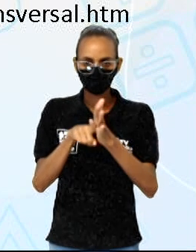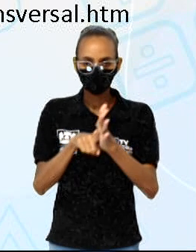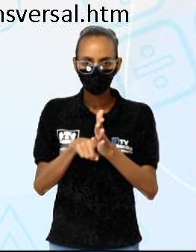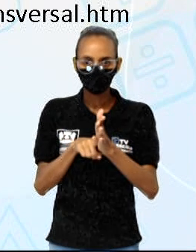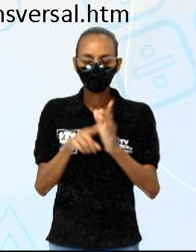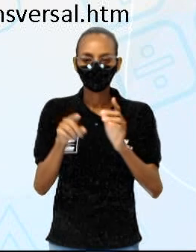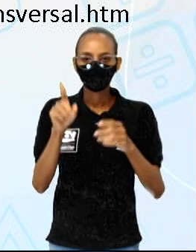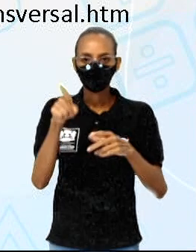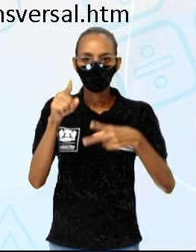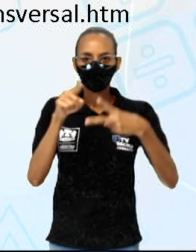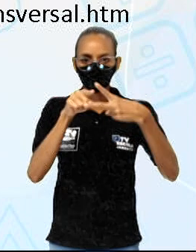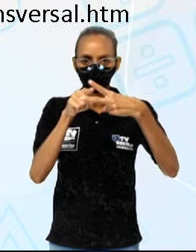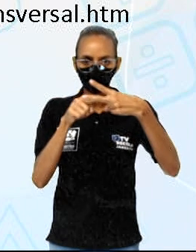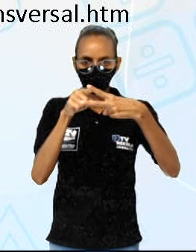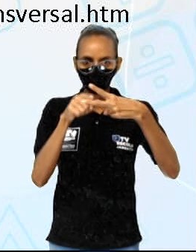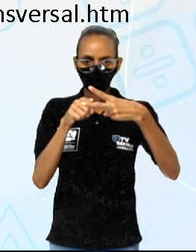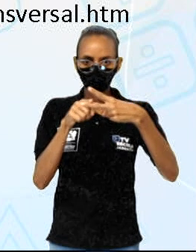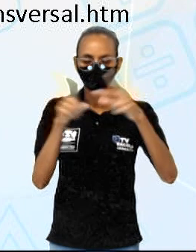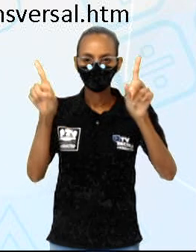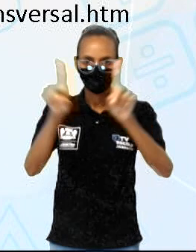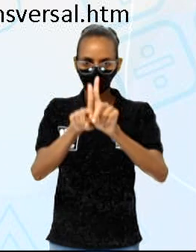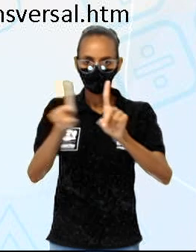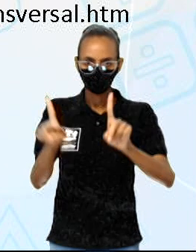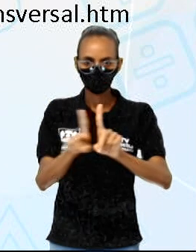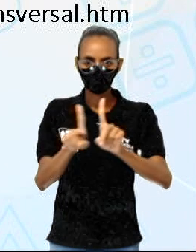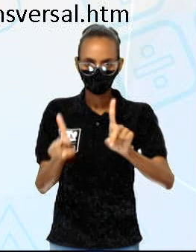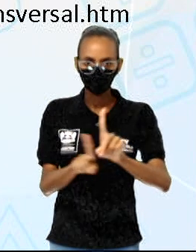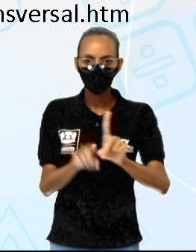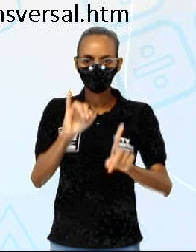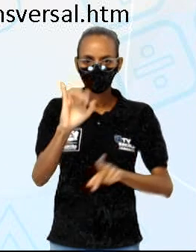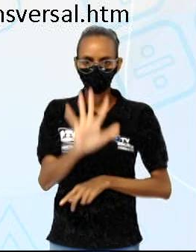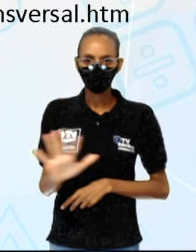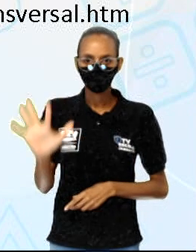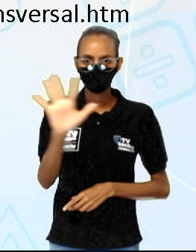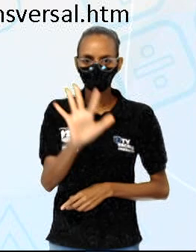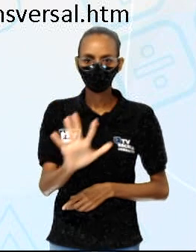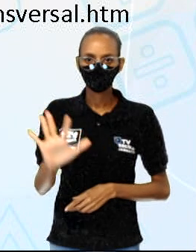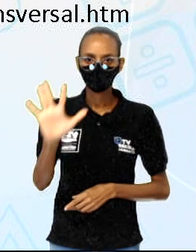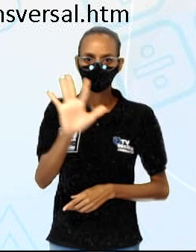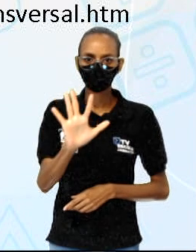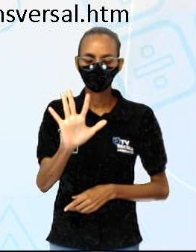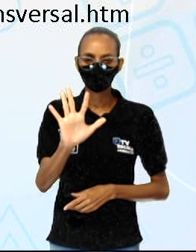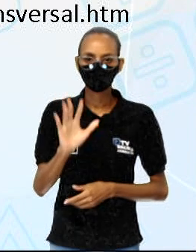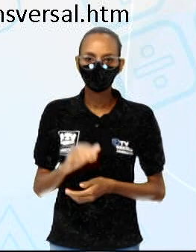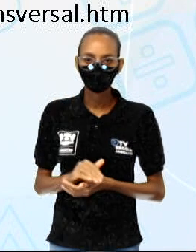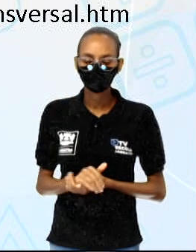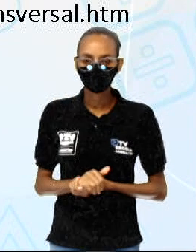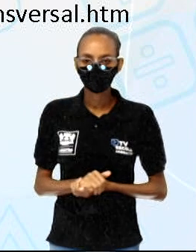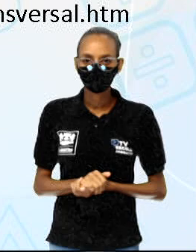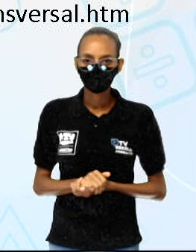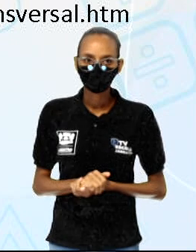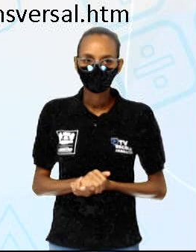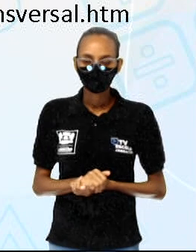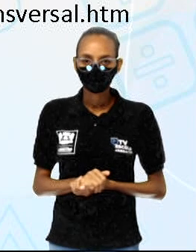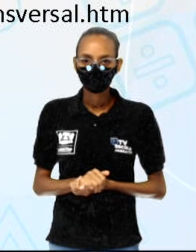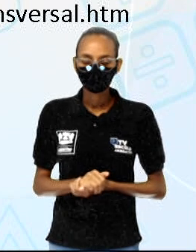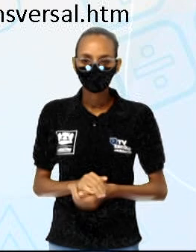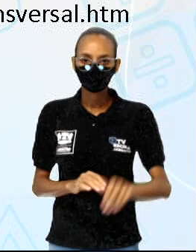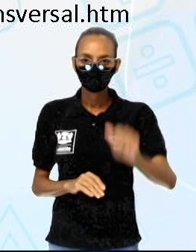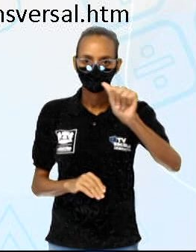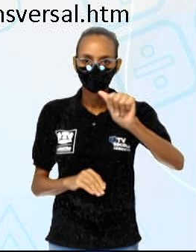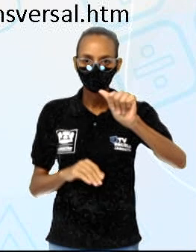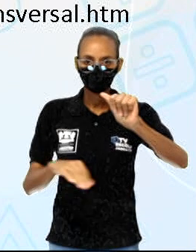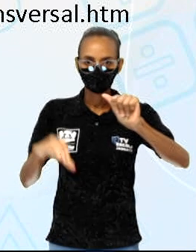aqui voltar na figurinha. Beleza? Pegando aqui. Olha. A e